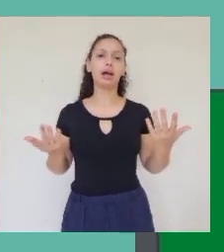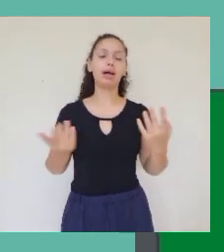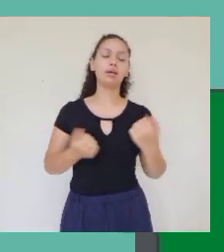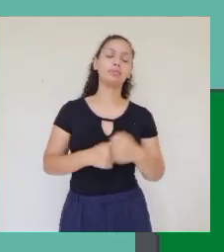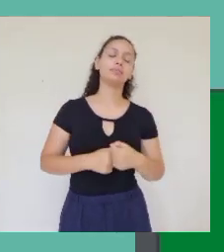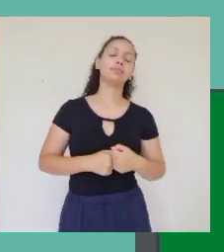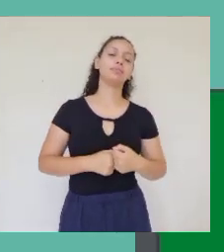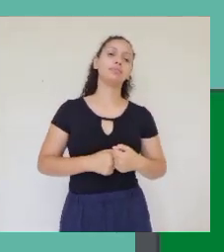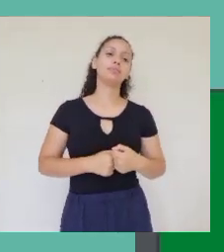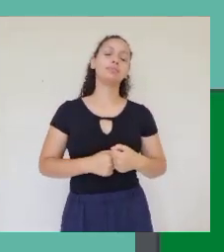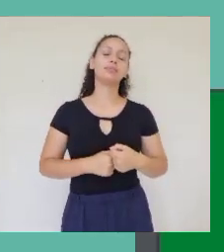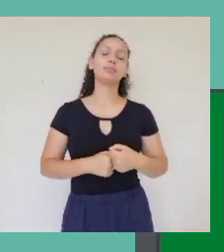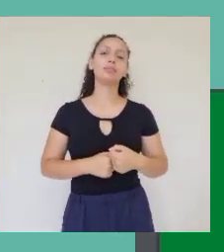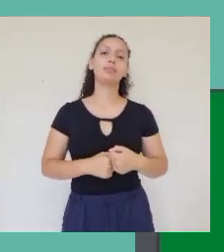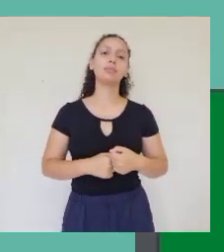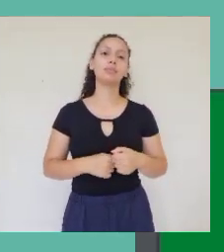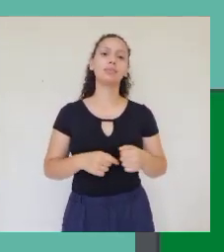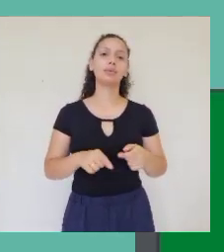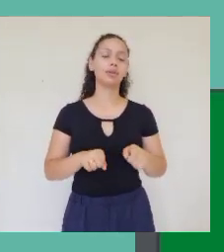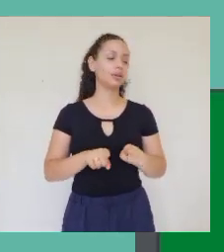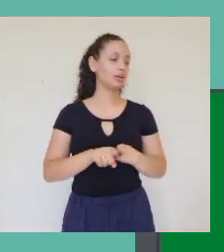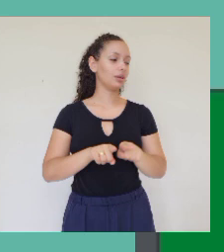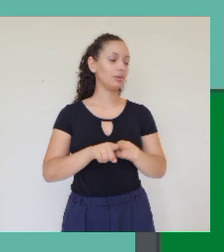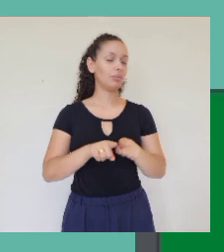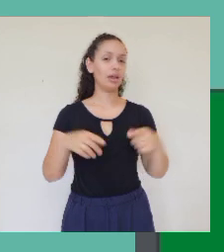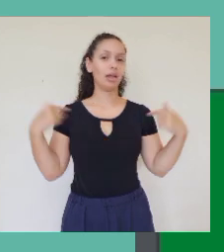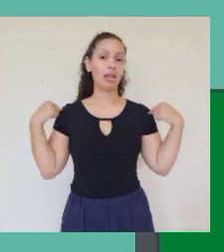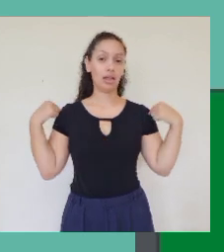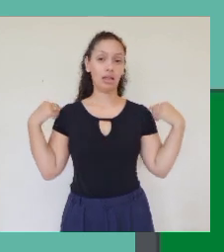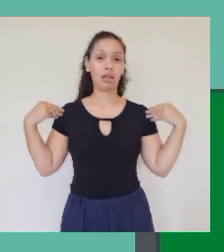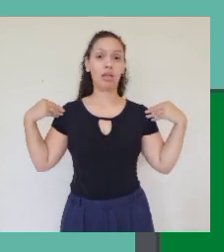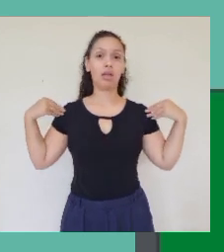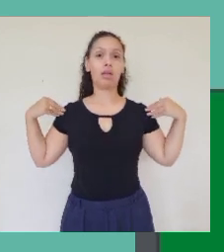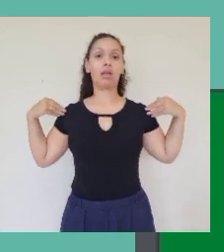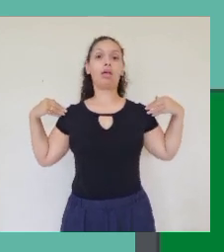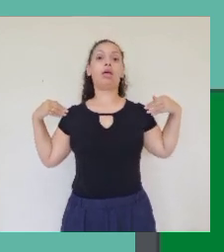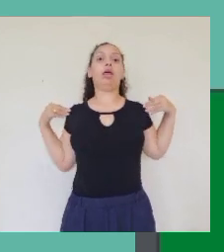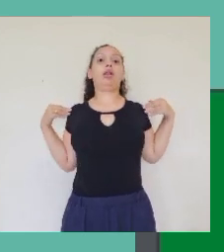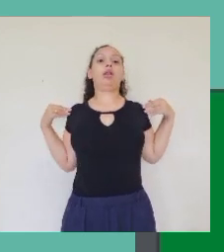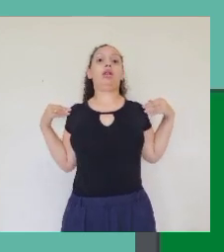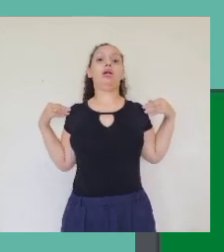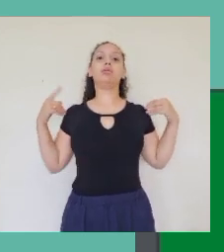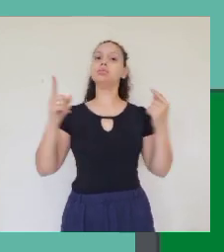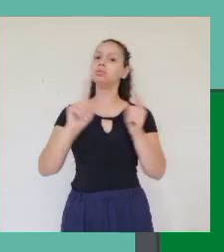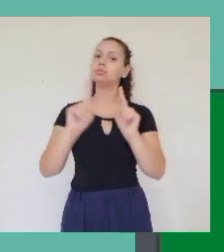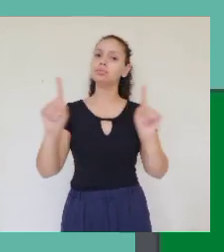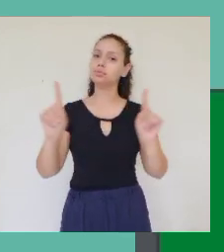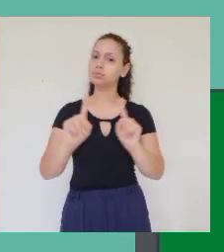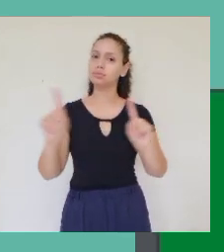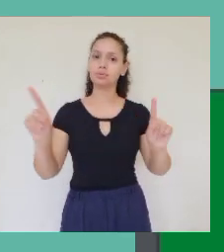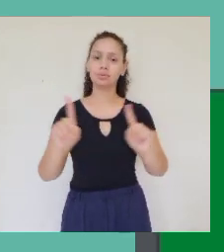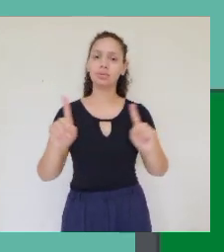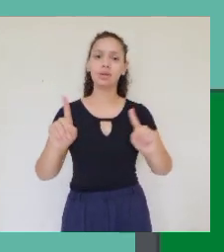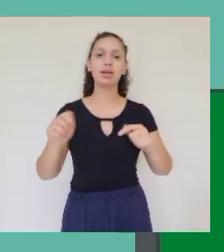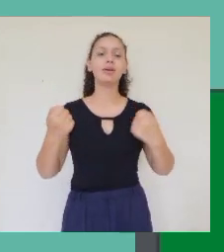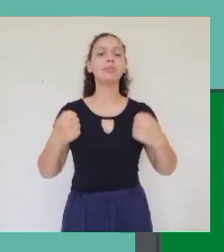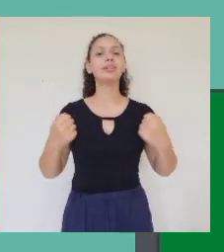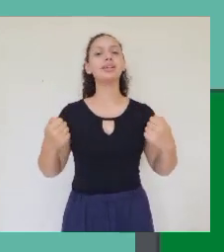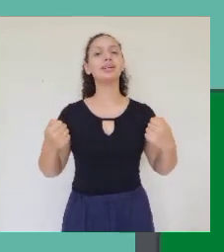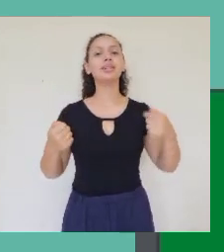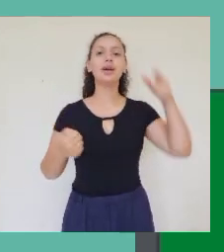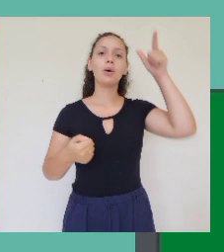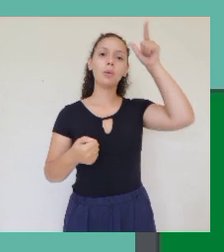Também não precisa colocar o ombro muito para trás, porque a gente não quer uma ativação muscular aqui. A gente quer que você fique o mais relaxado